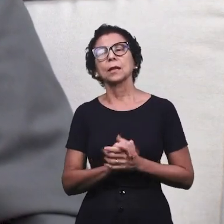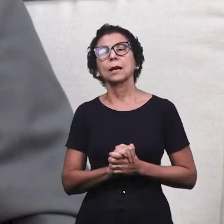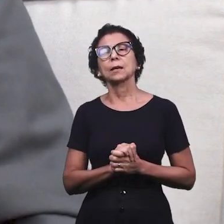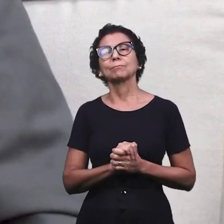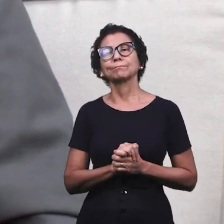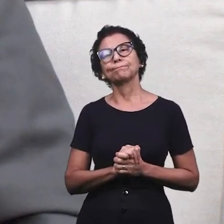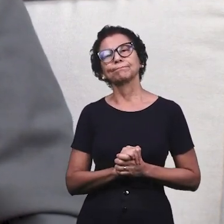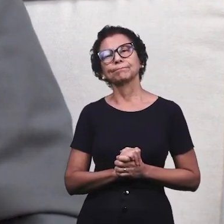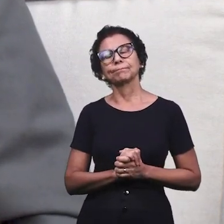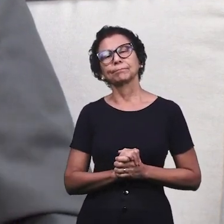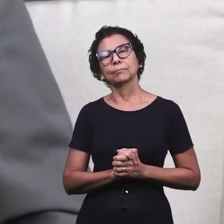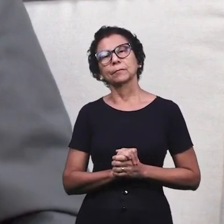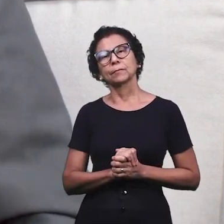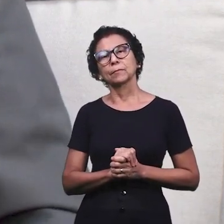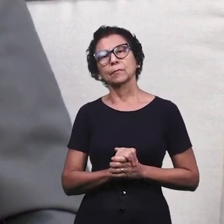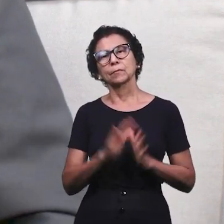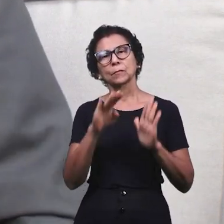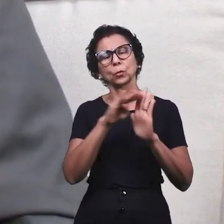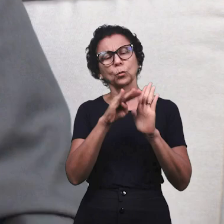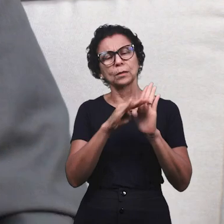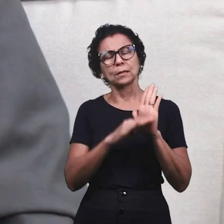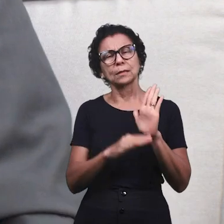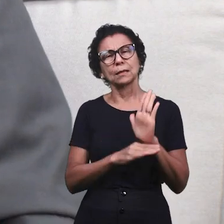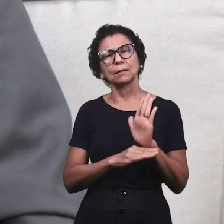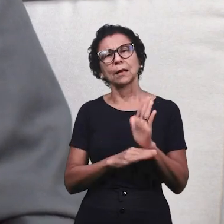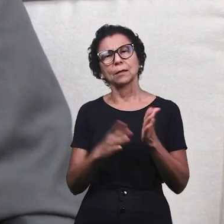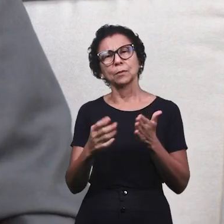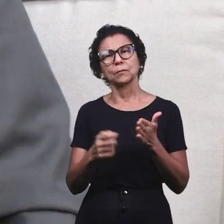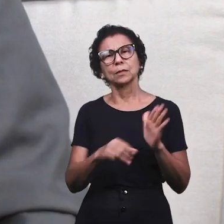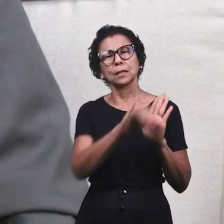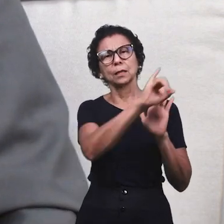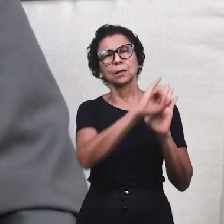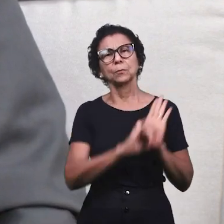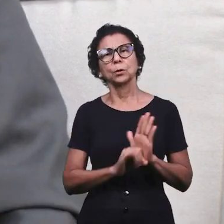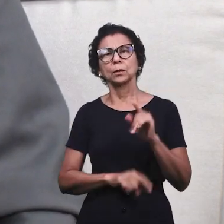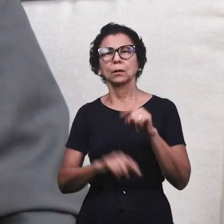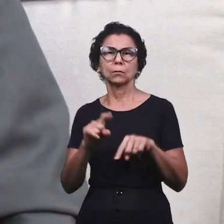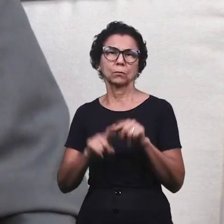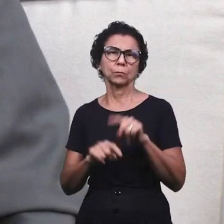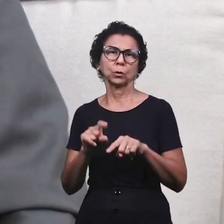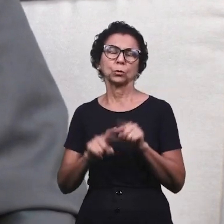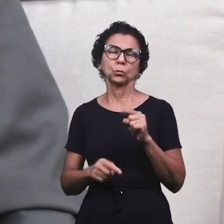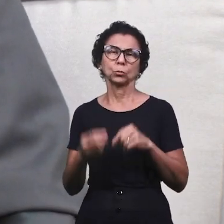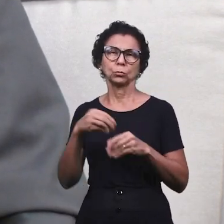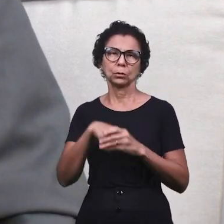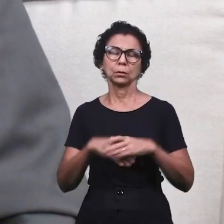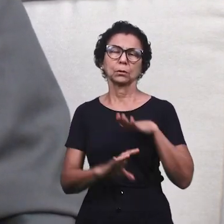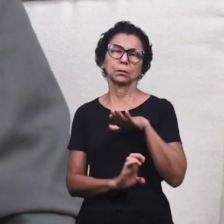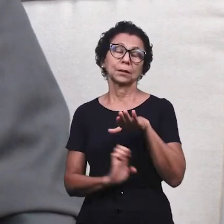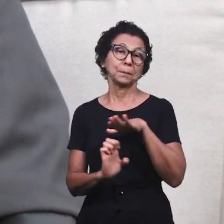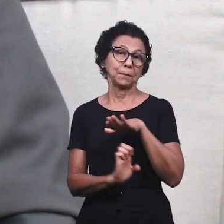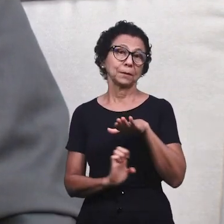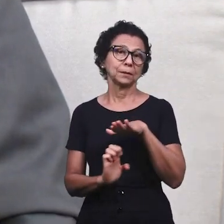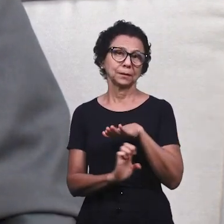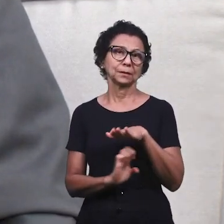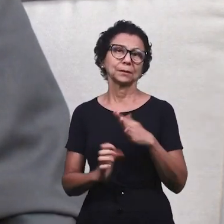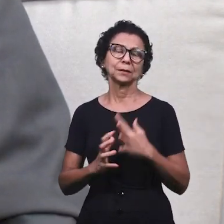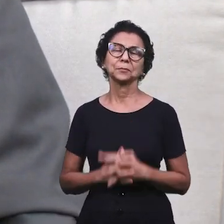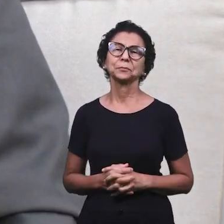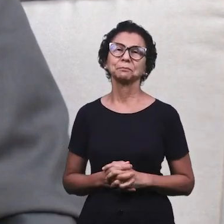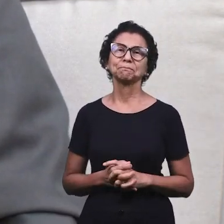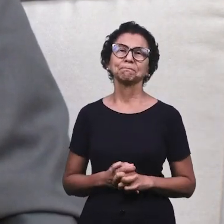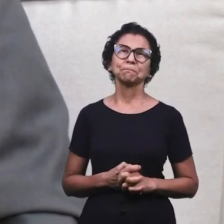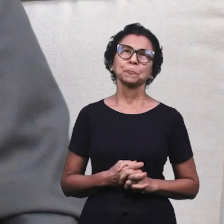processo, do início até o fim, para você ter esse produto dentro da sua... Produto ou serviço, né? Dentro da sua empresa,